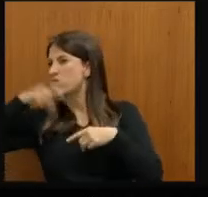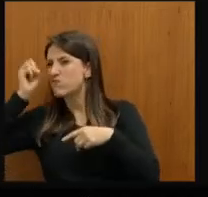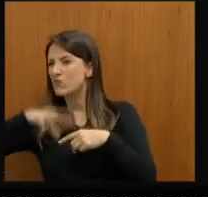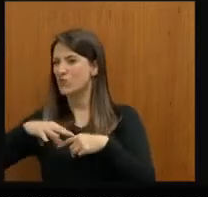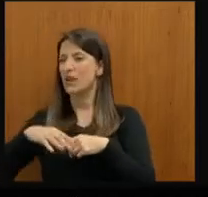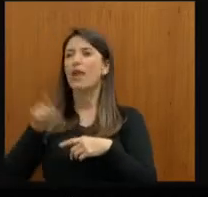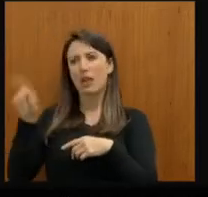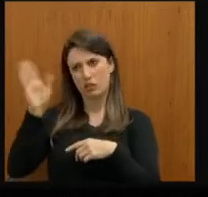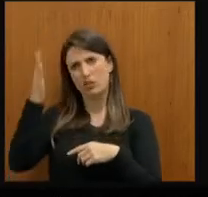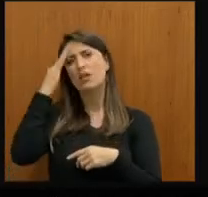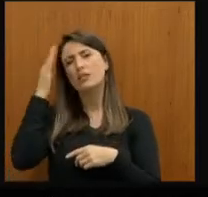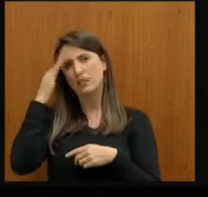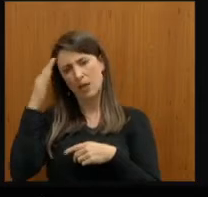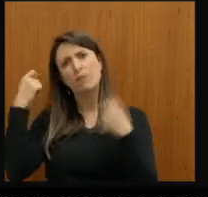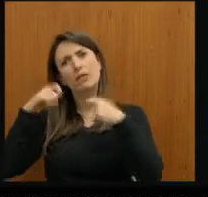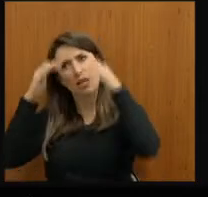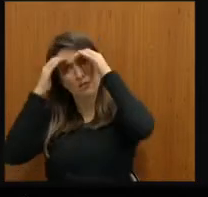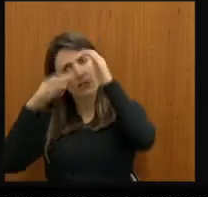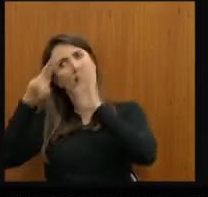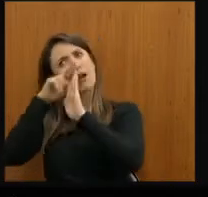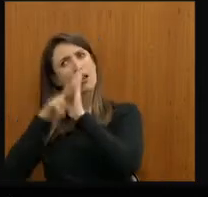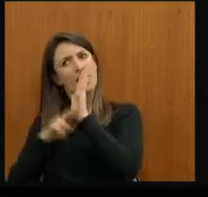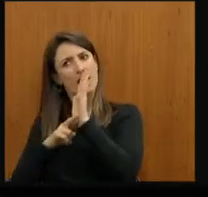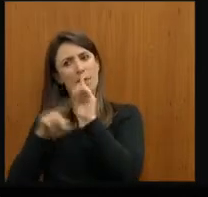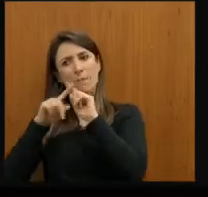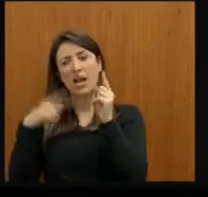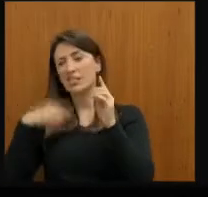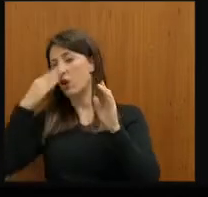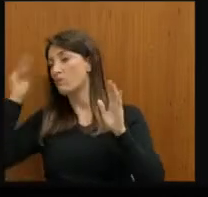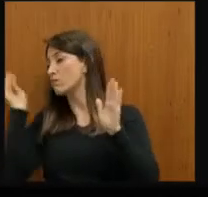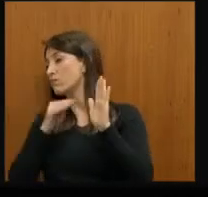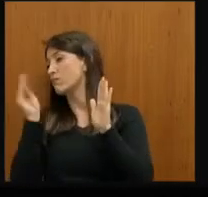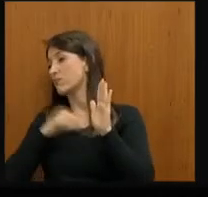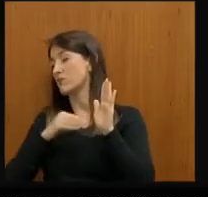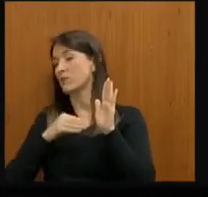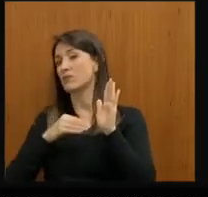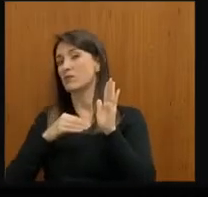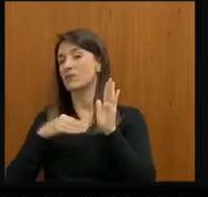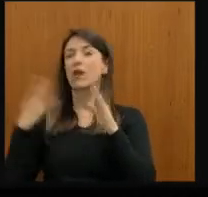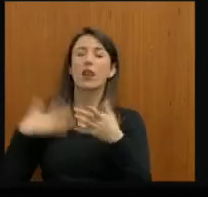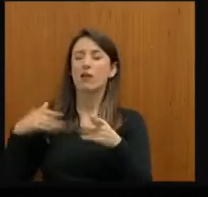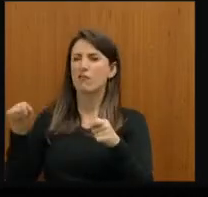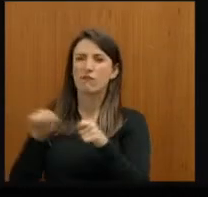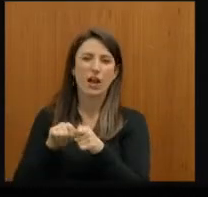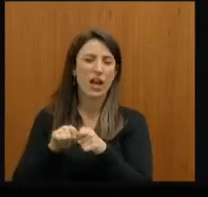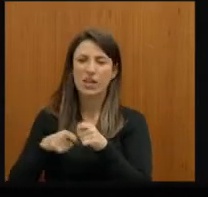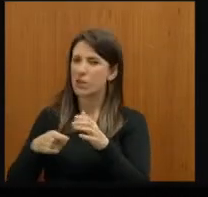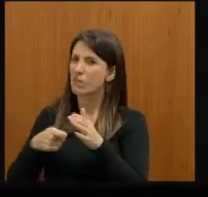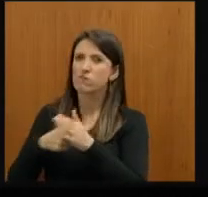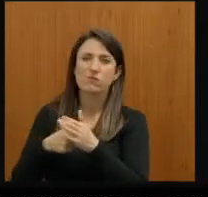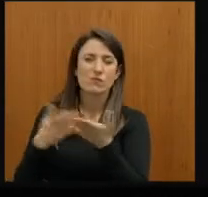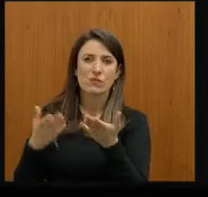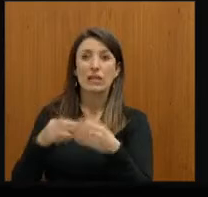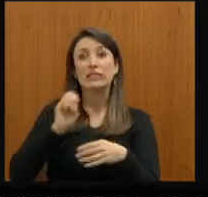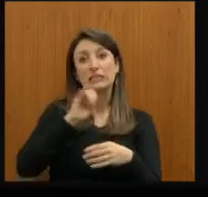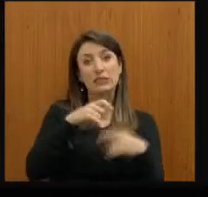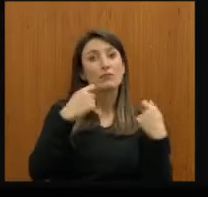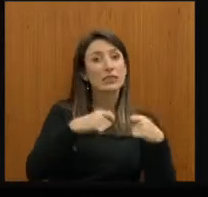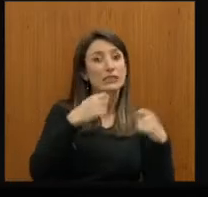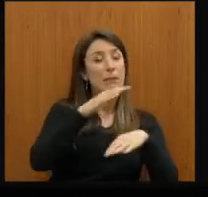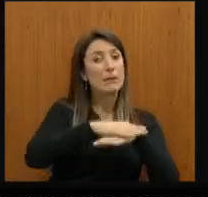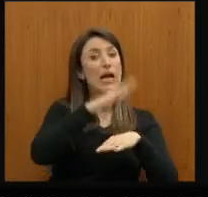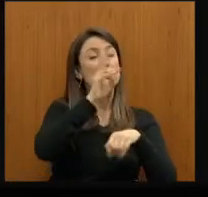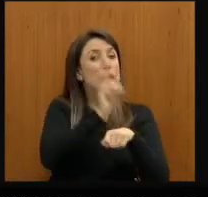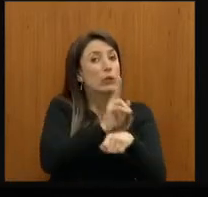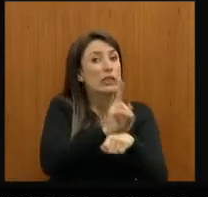cumprir ou né preciso complementar essas medidas para estendê-las aos filhos e as filhas